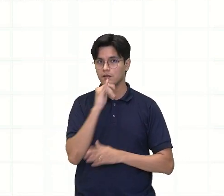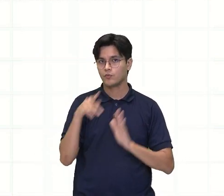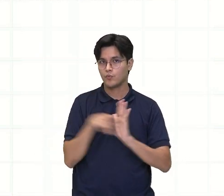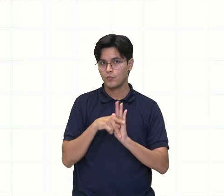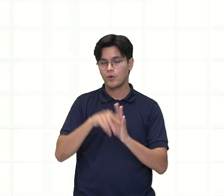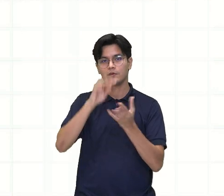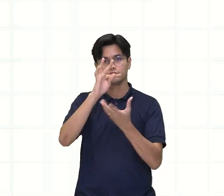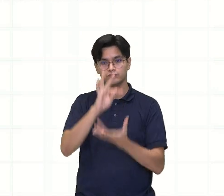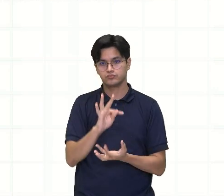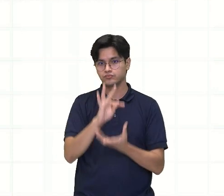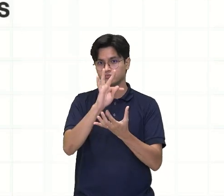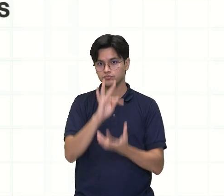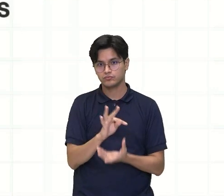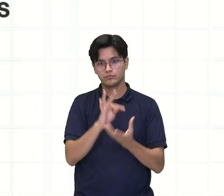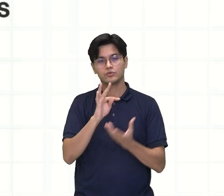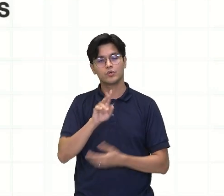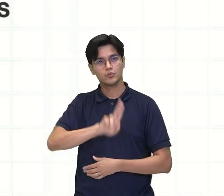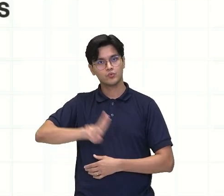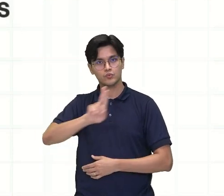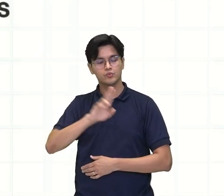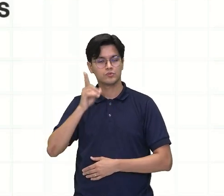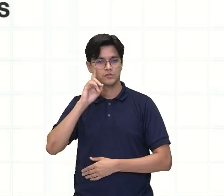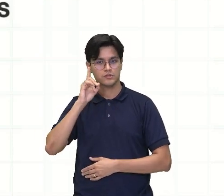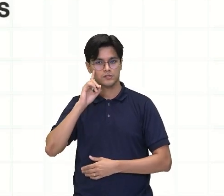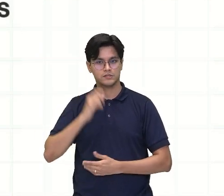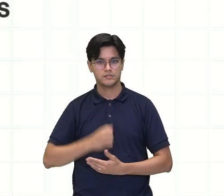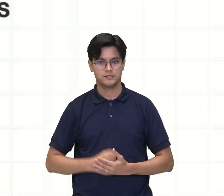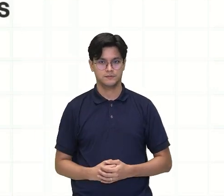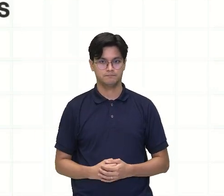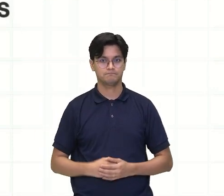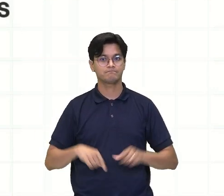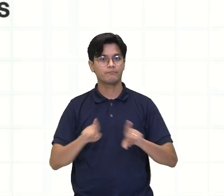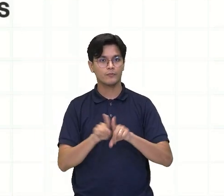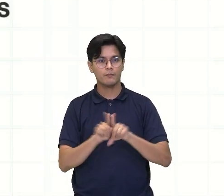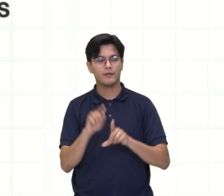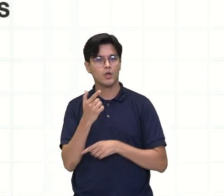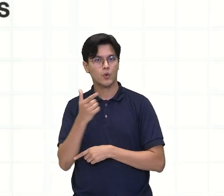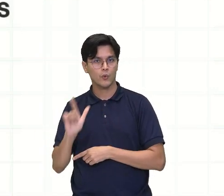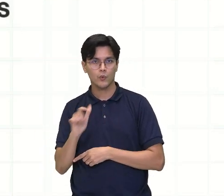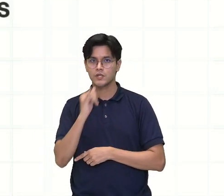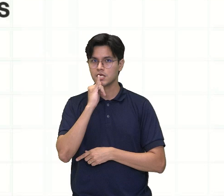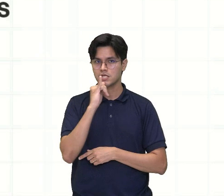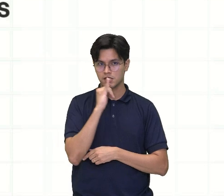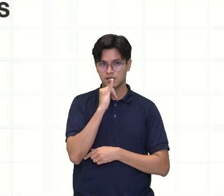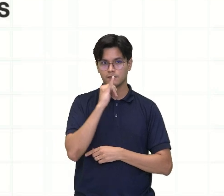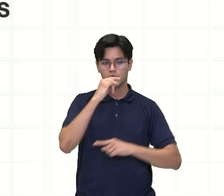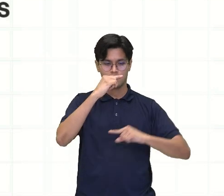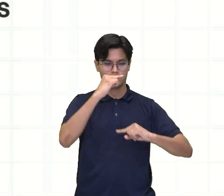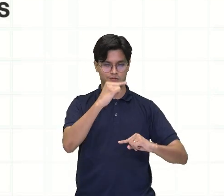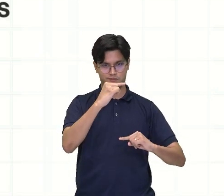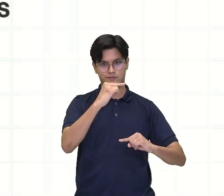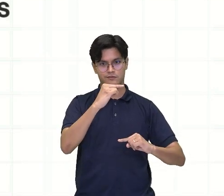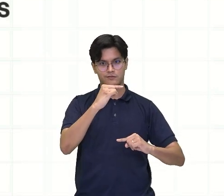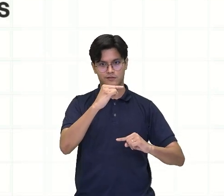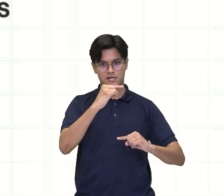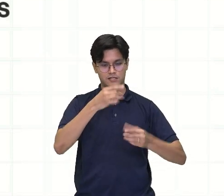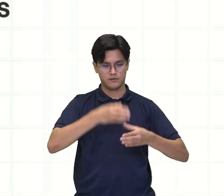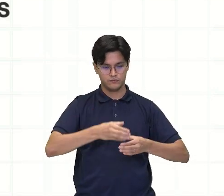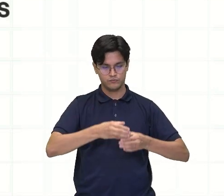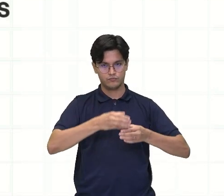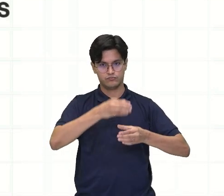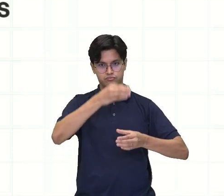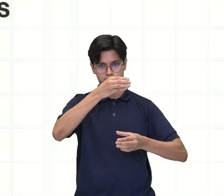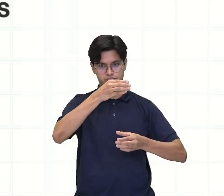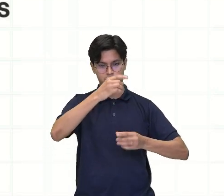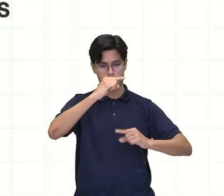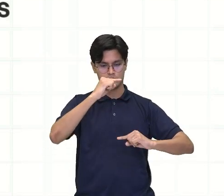dia a dia. E um outro exemplo é a garrafa térmica. A garrafa térmica,